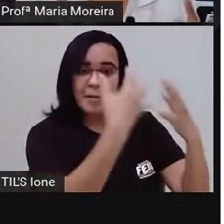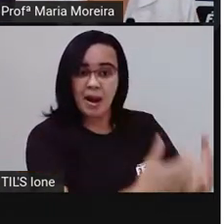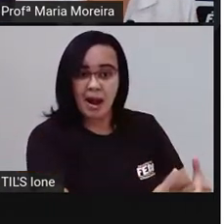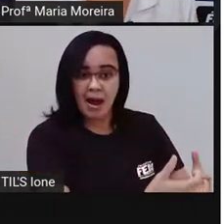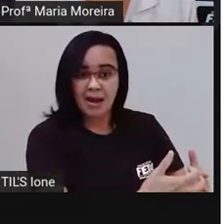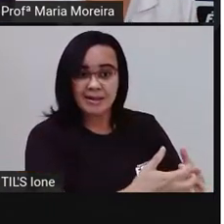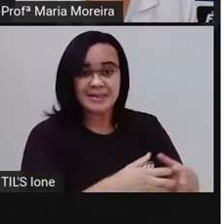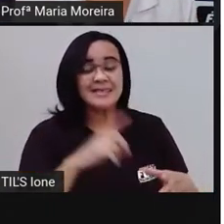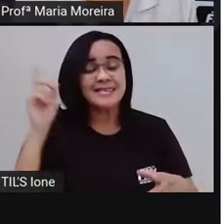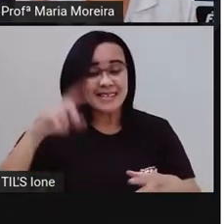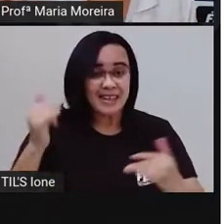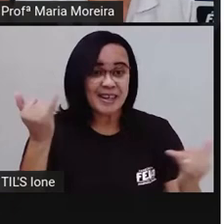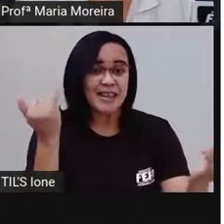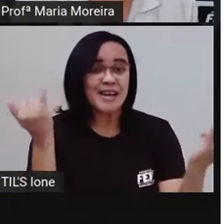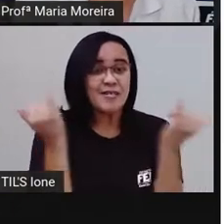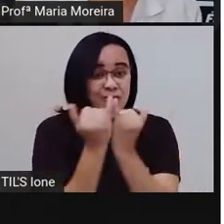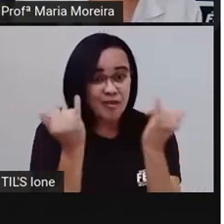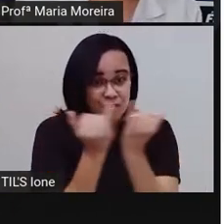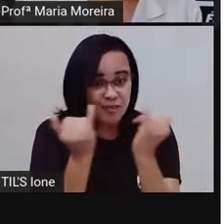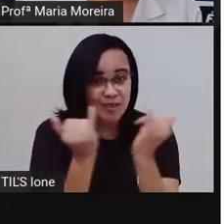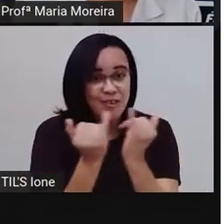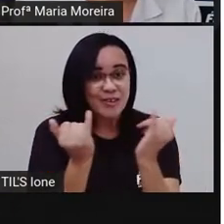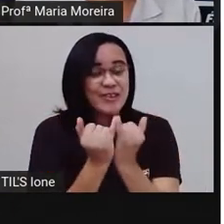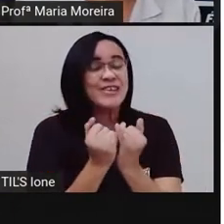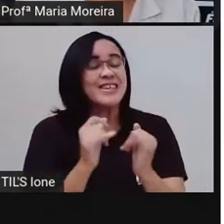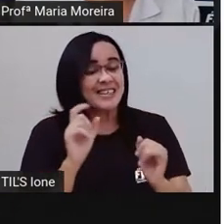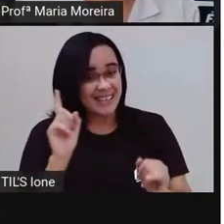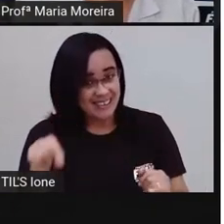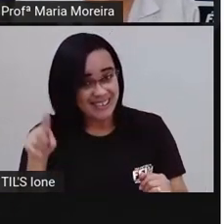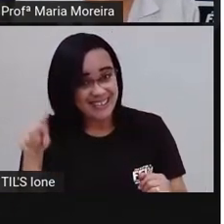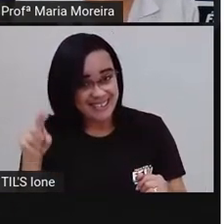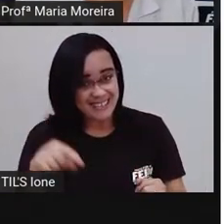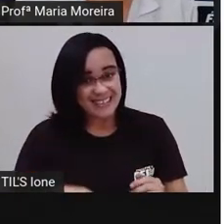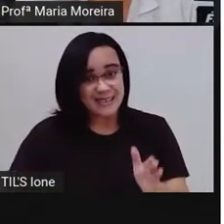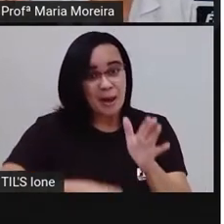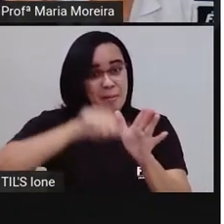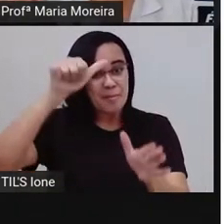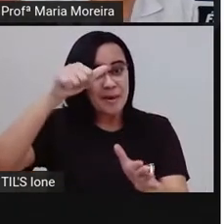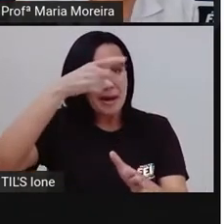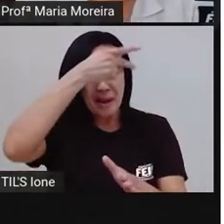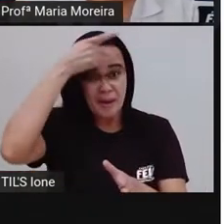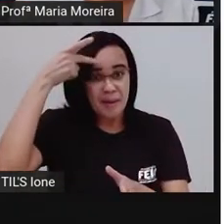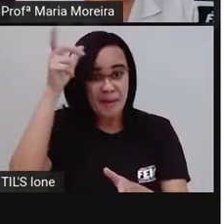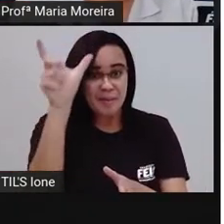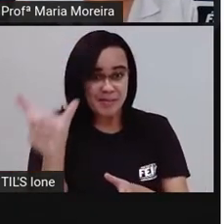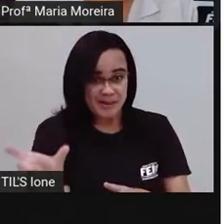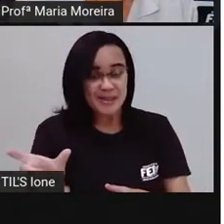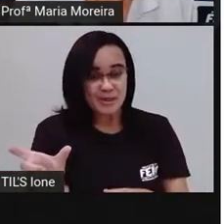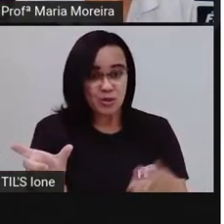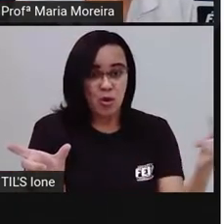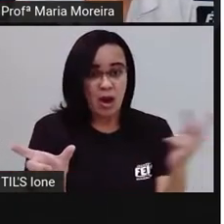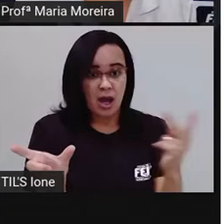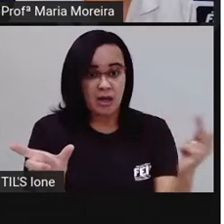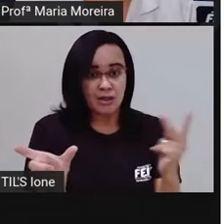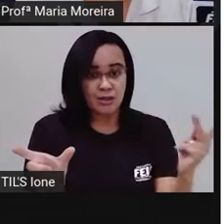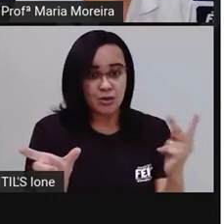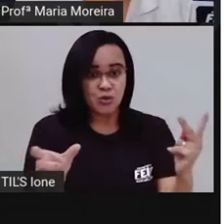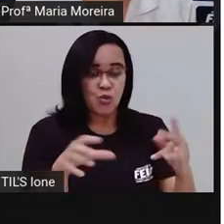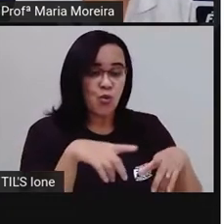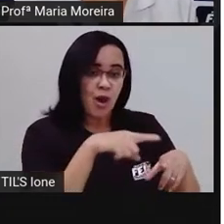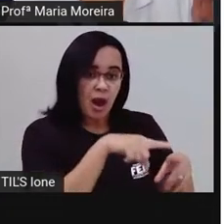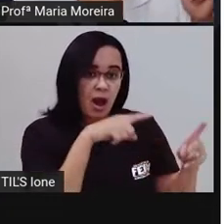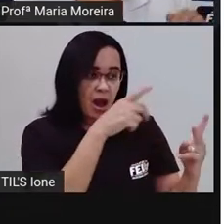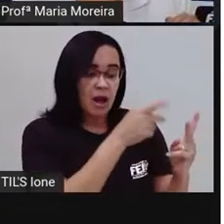Então, eu que estou contando a fofoca, sou o quê? A primeira pessoa. Elas duas que estão me ouvindo são a segunda